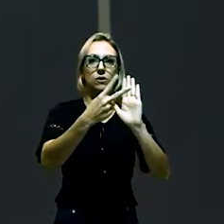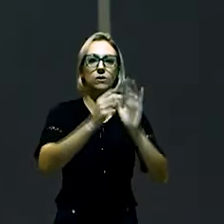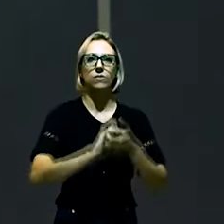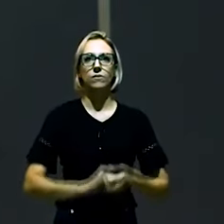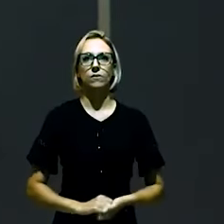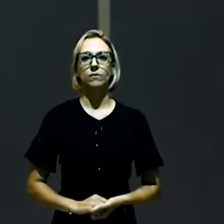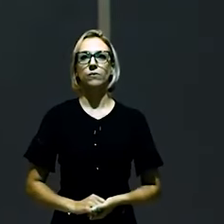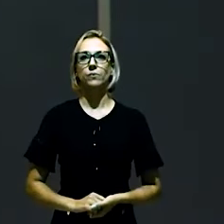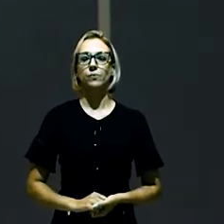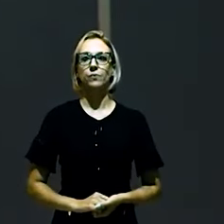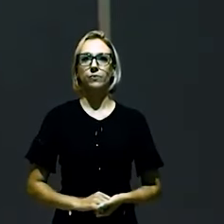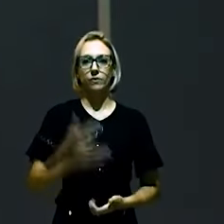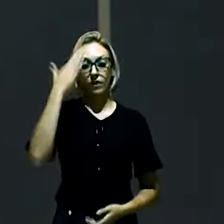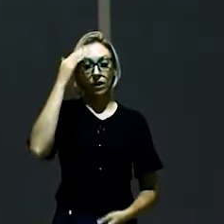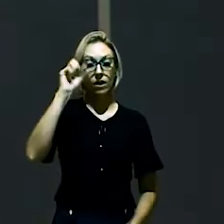isso.